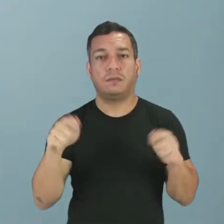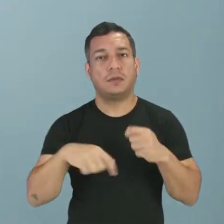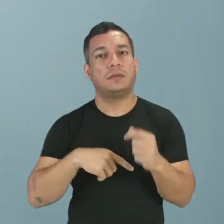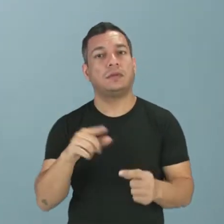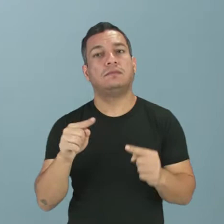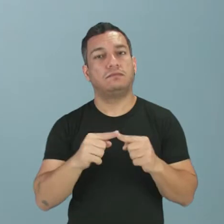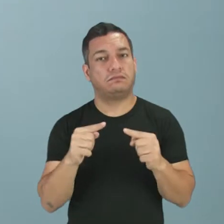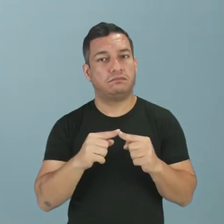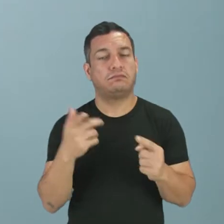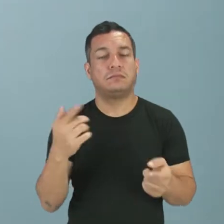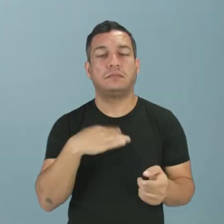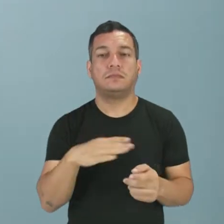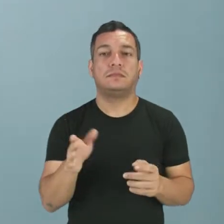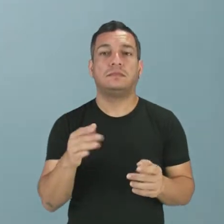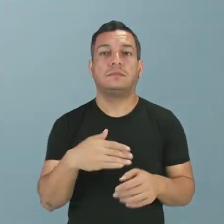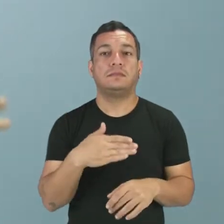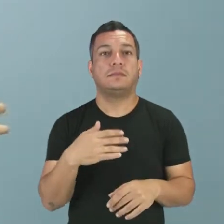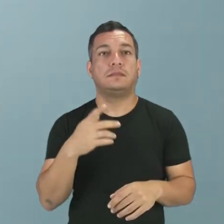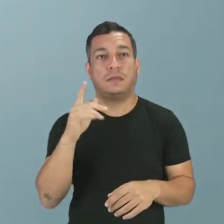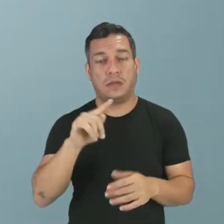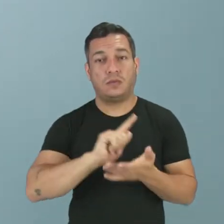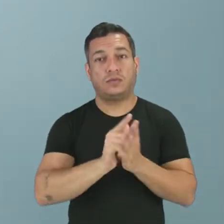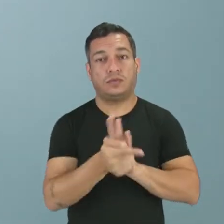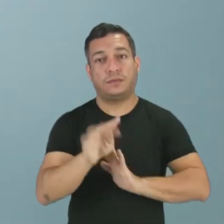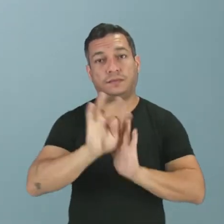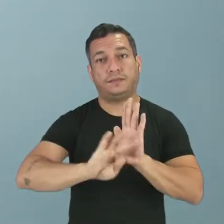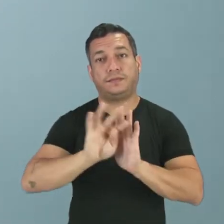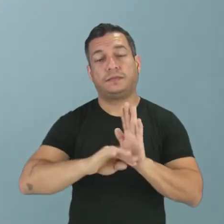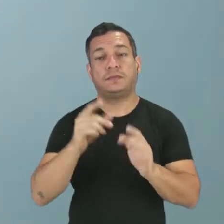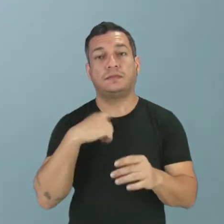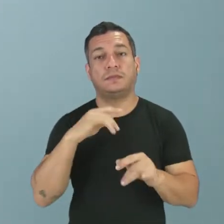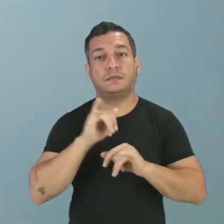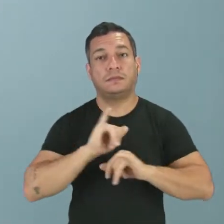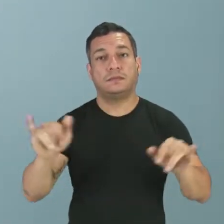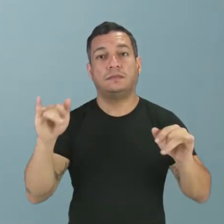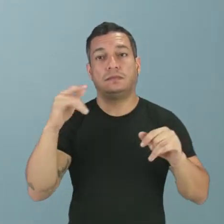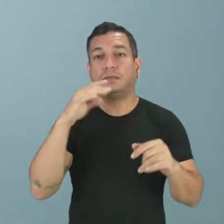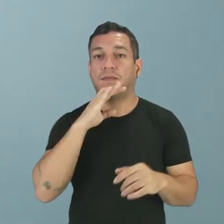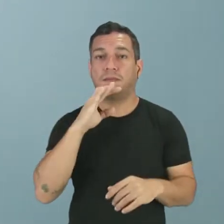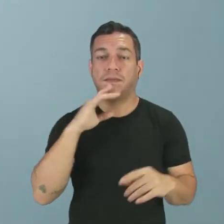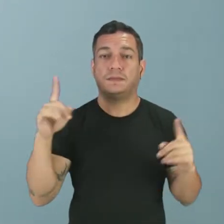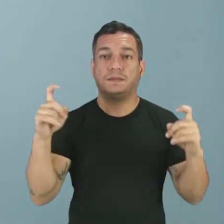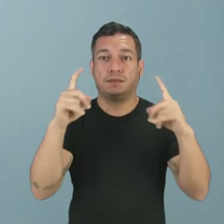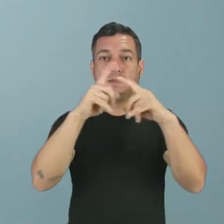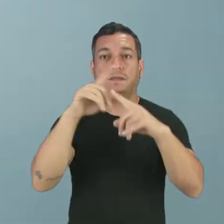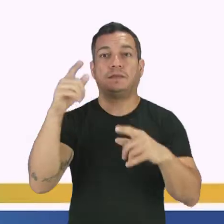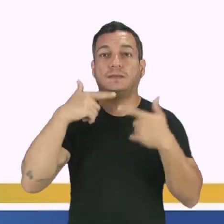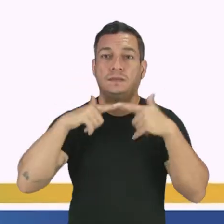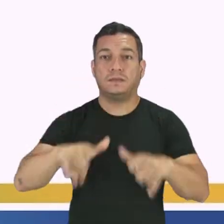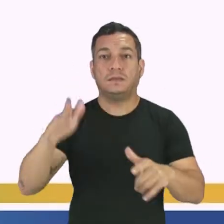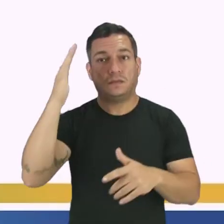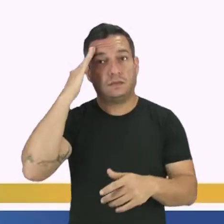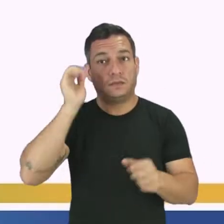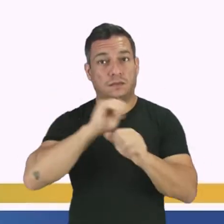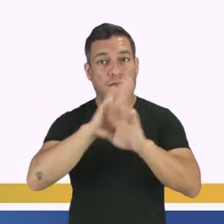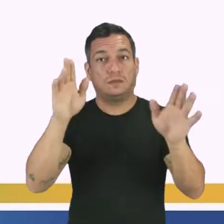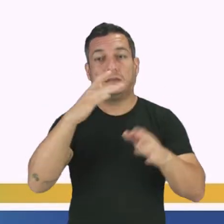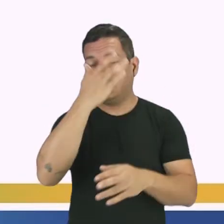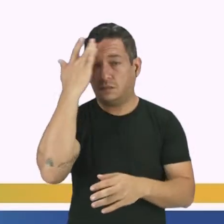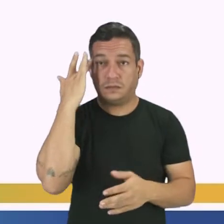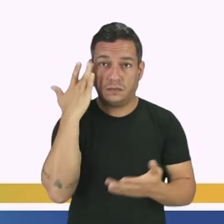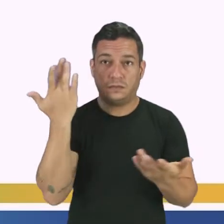conhecer. Vamos lá, o que é? É um gênero textual que procura oferecer conhecimentos científicos em linguagem compreensível ao grande